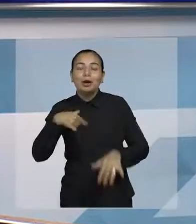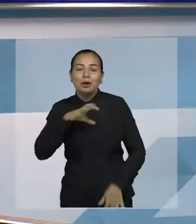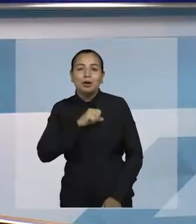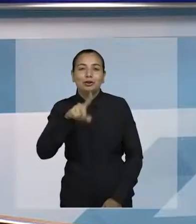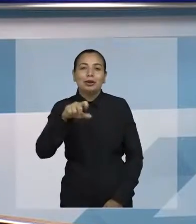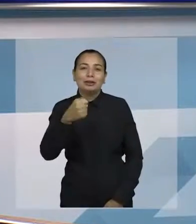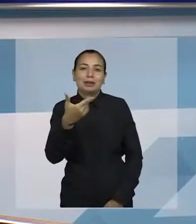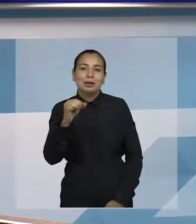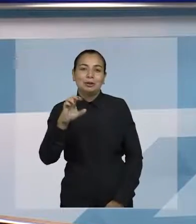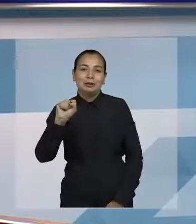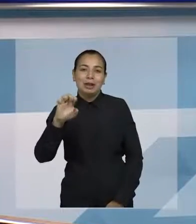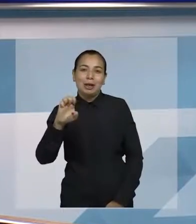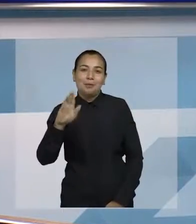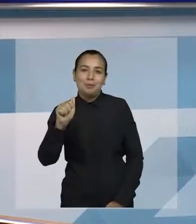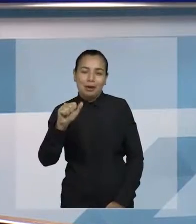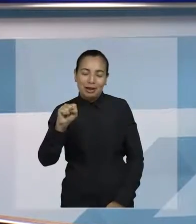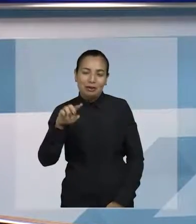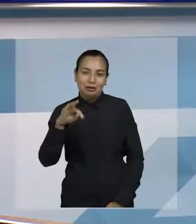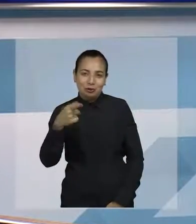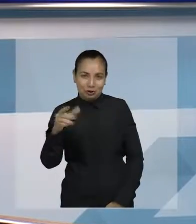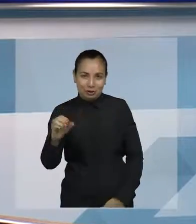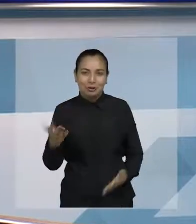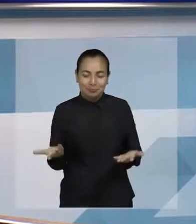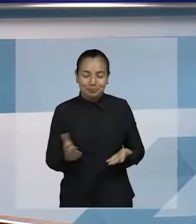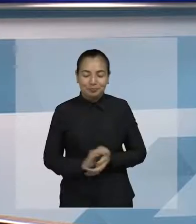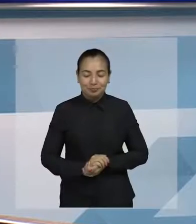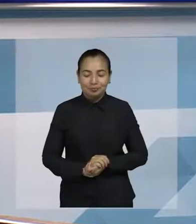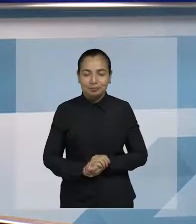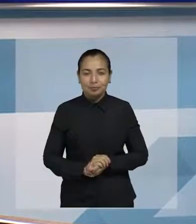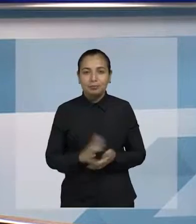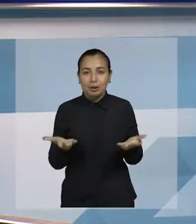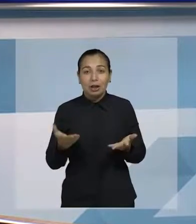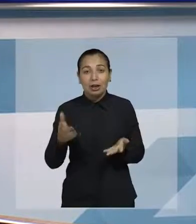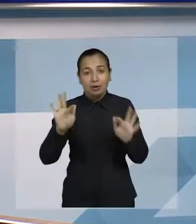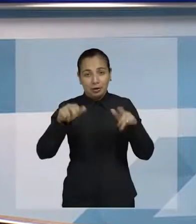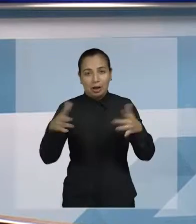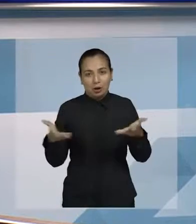Deixa eu finalizar aqui esse intervalo do segundo bloco, que quando